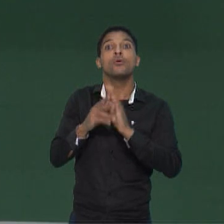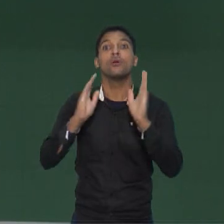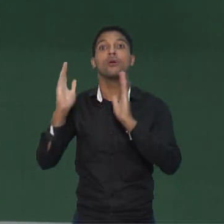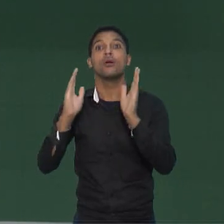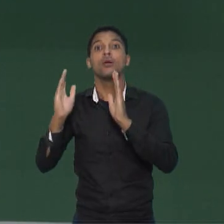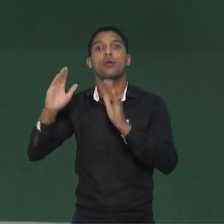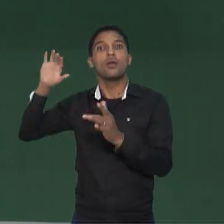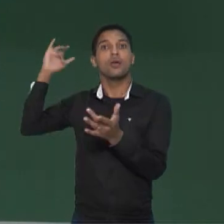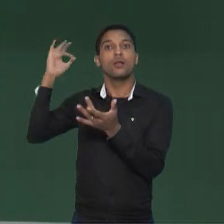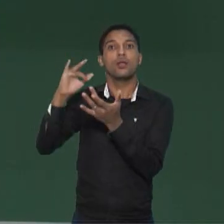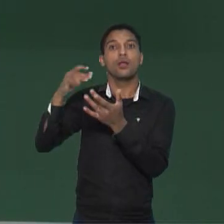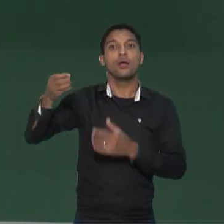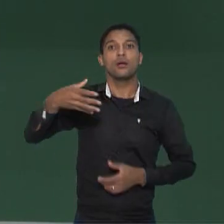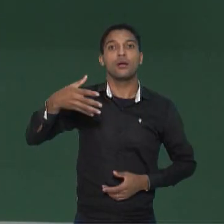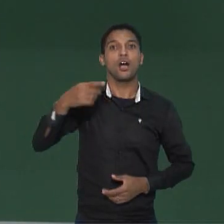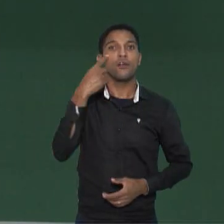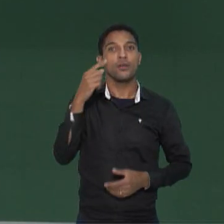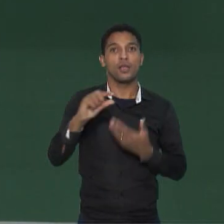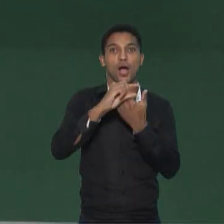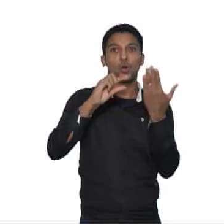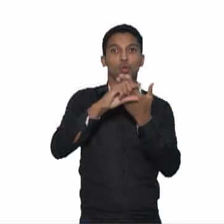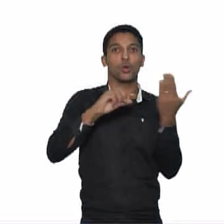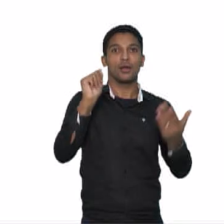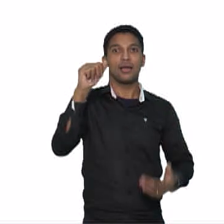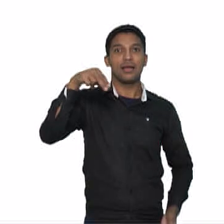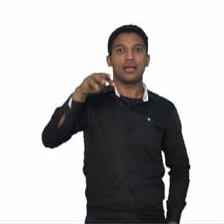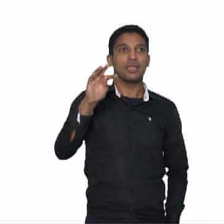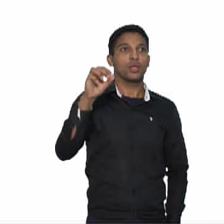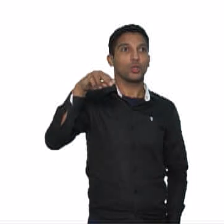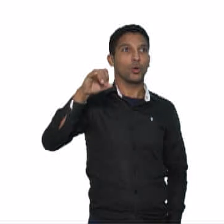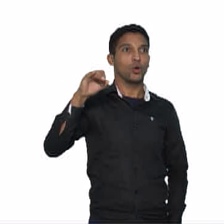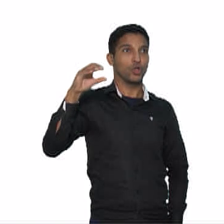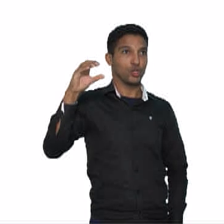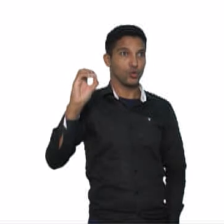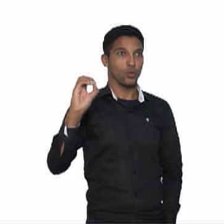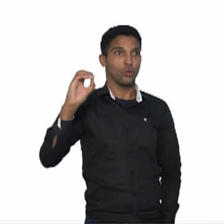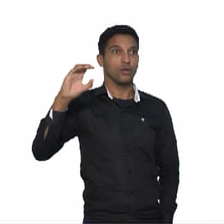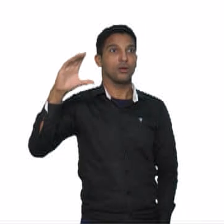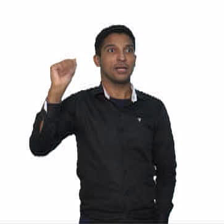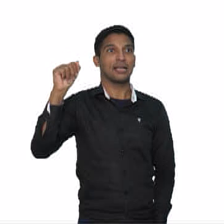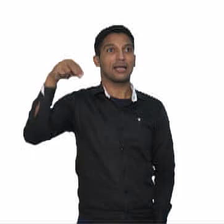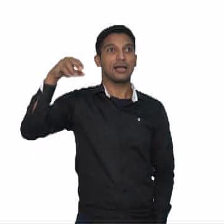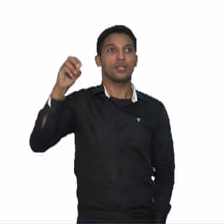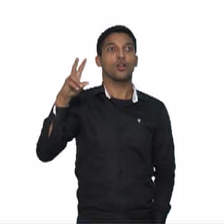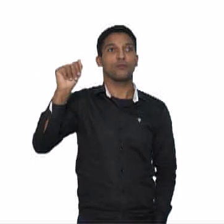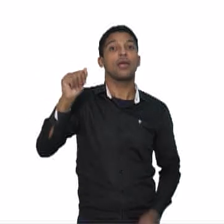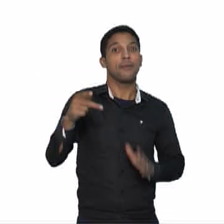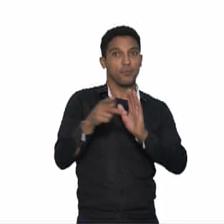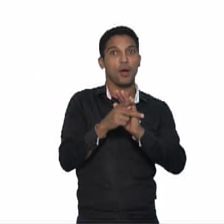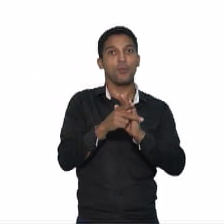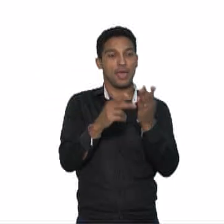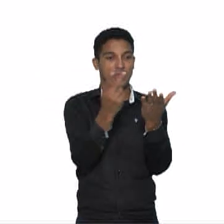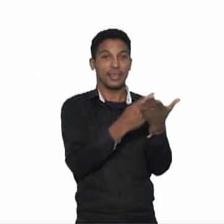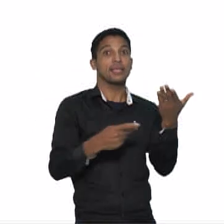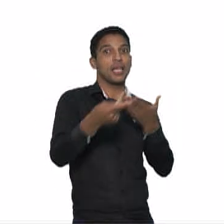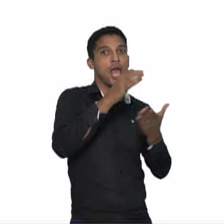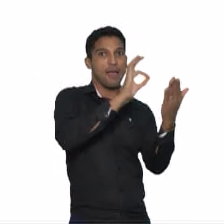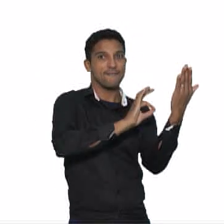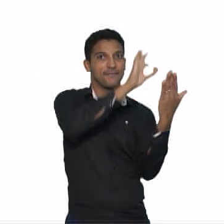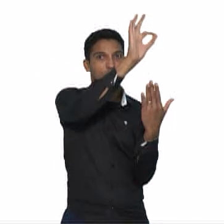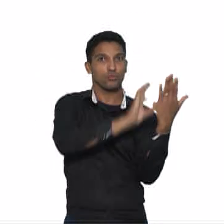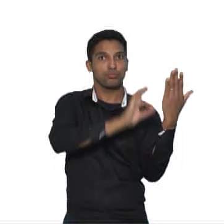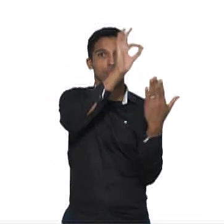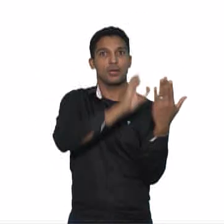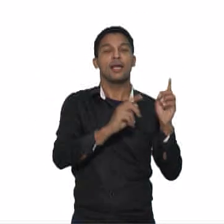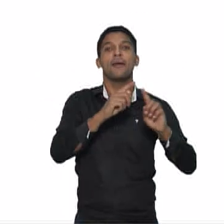a 1821, que ele viveu. Foi um desenhista, pintor, antiquário, arquiteto, porém é mais lembrado como escultor. Seu estilo